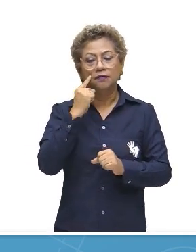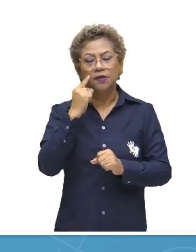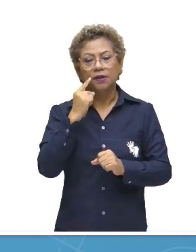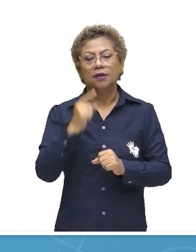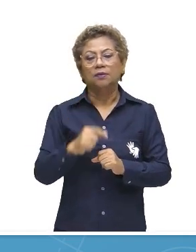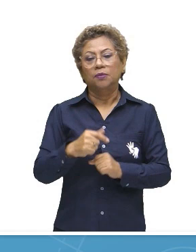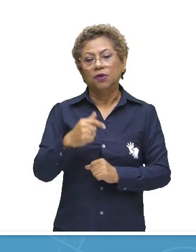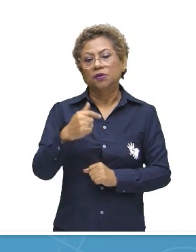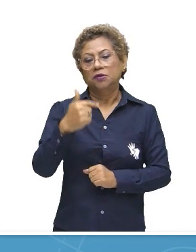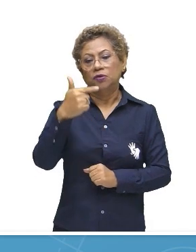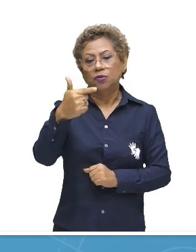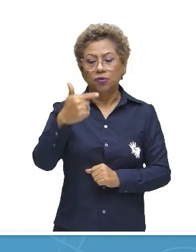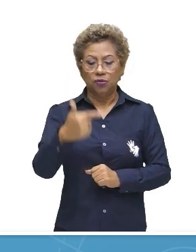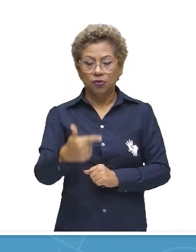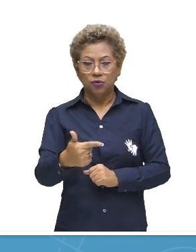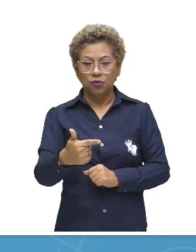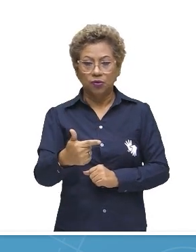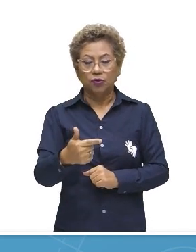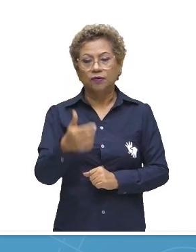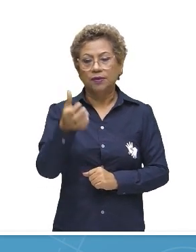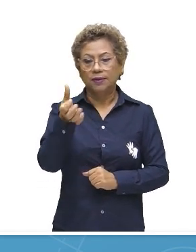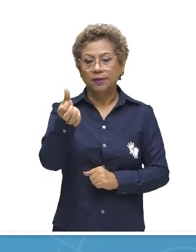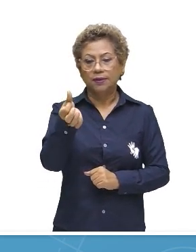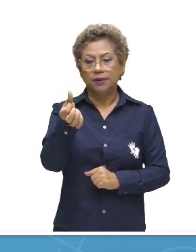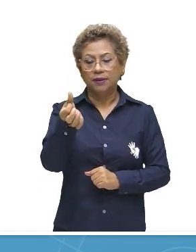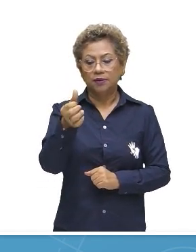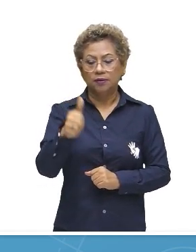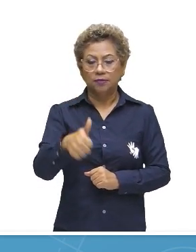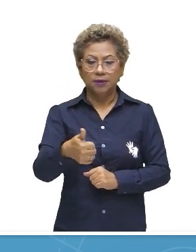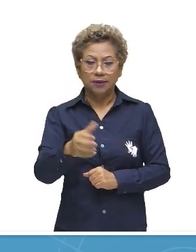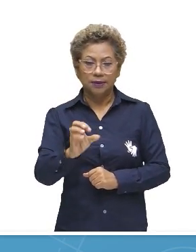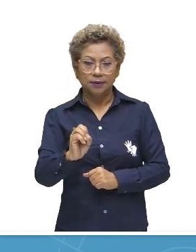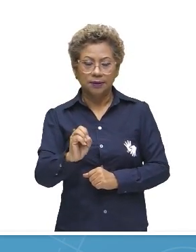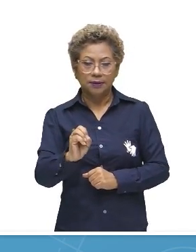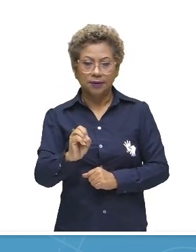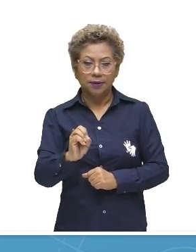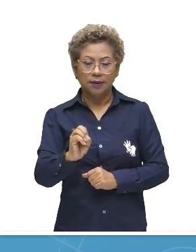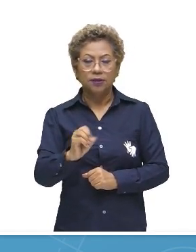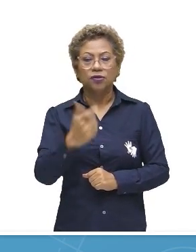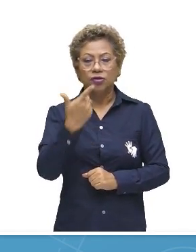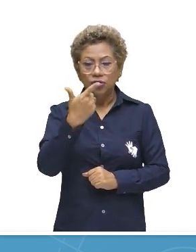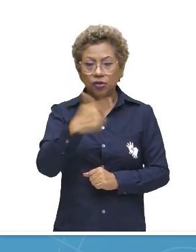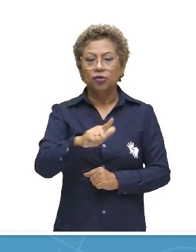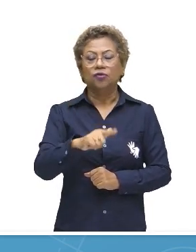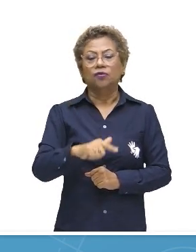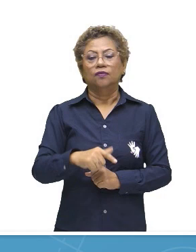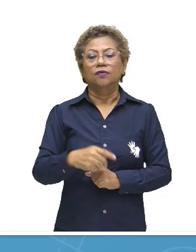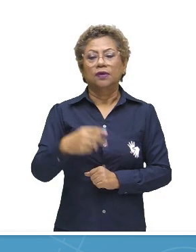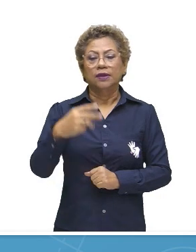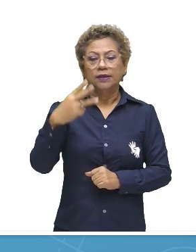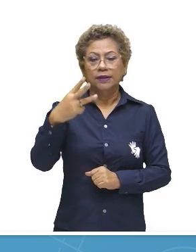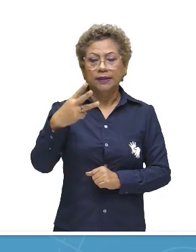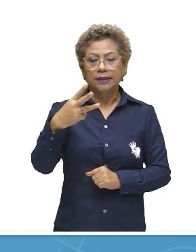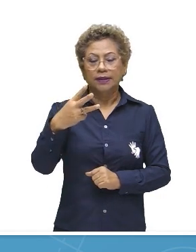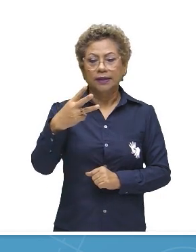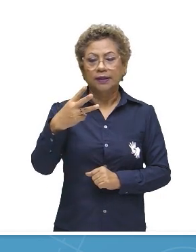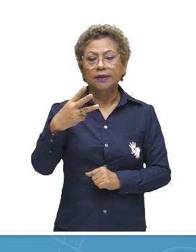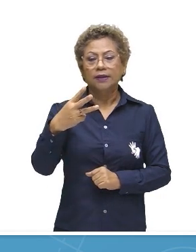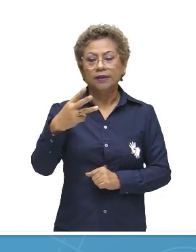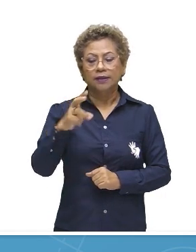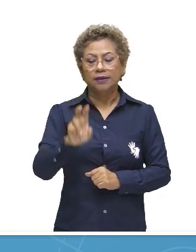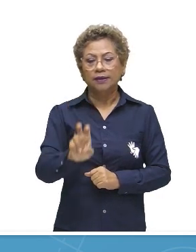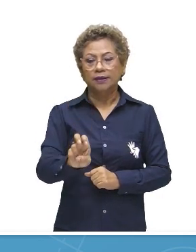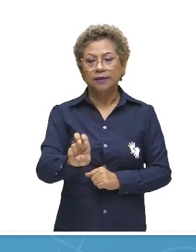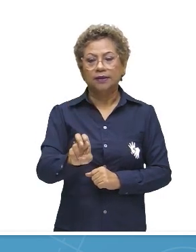20, simplificando por 2, vai dar 6 sobre 10. Simplificando mais um pouquinho, vai dar 3 sobre 5. Olha